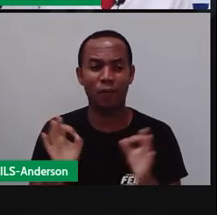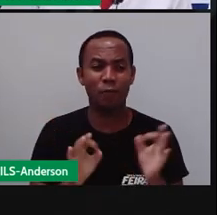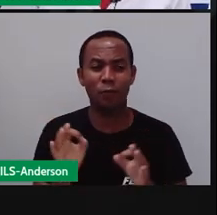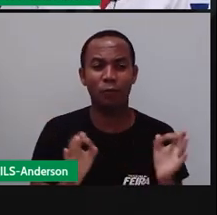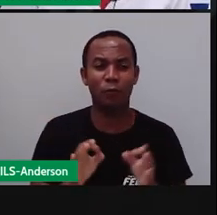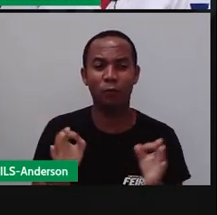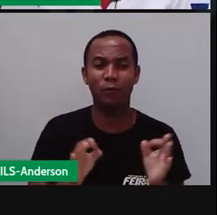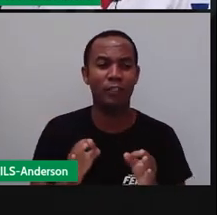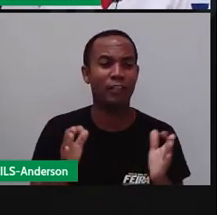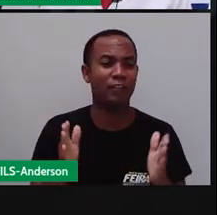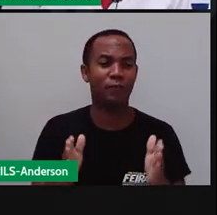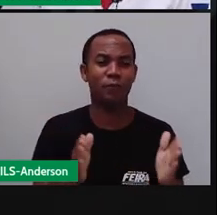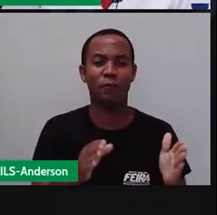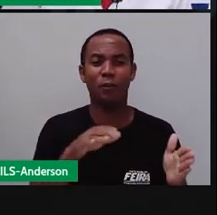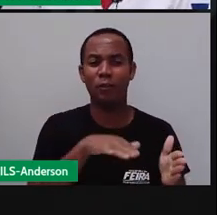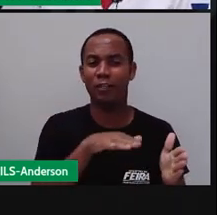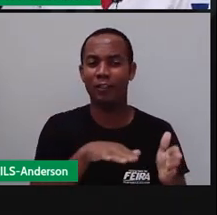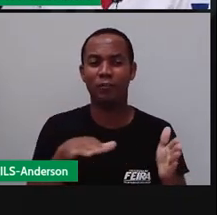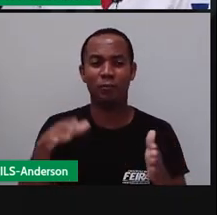E vai tentando lembrar?